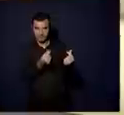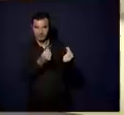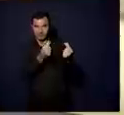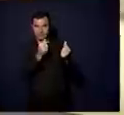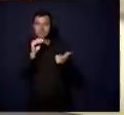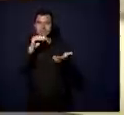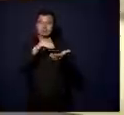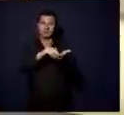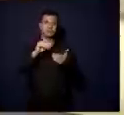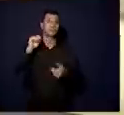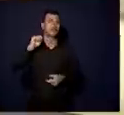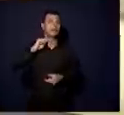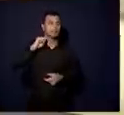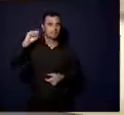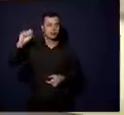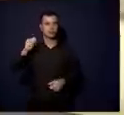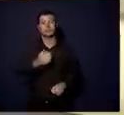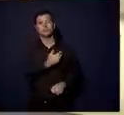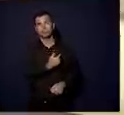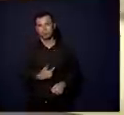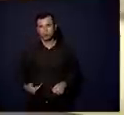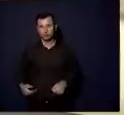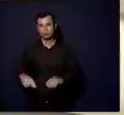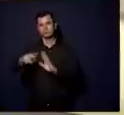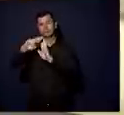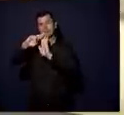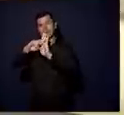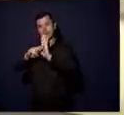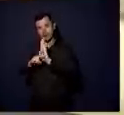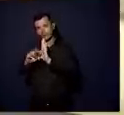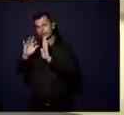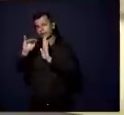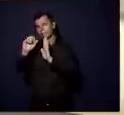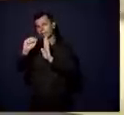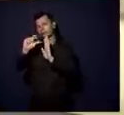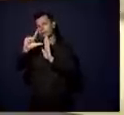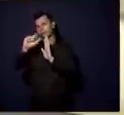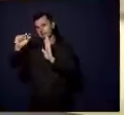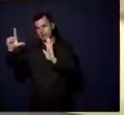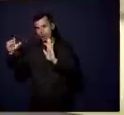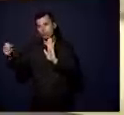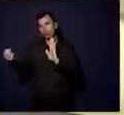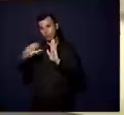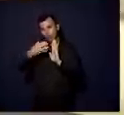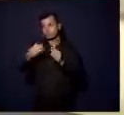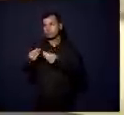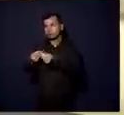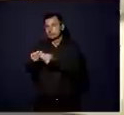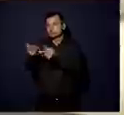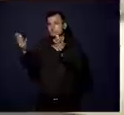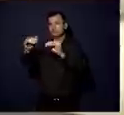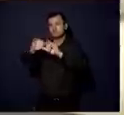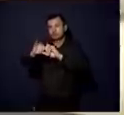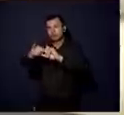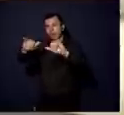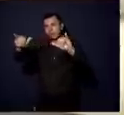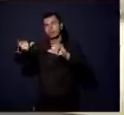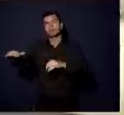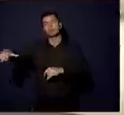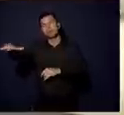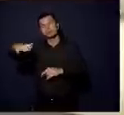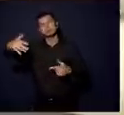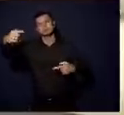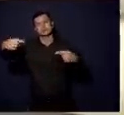disponibilizar para debate a nova regra fiscal é mais ou menos isso é isso a gente trabalha hoje né na construção